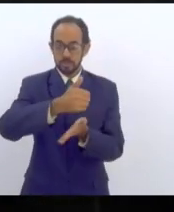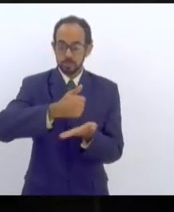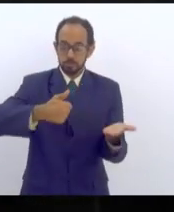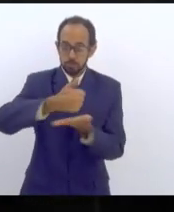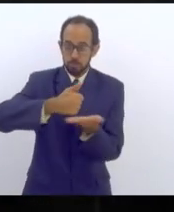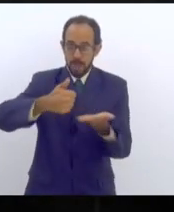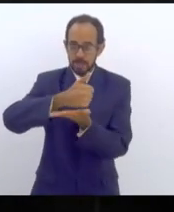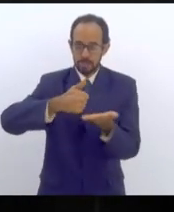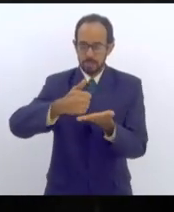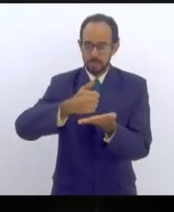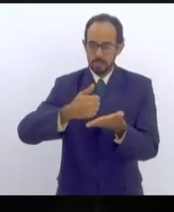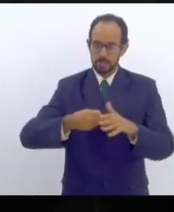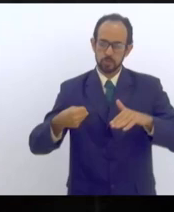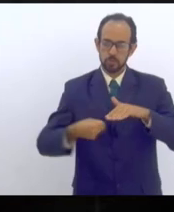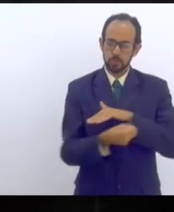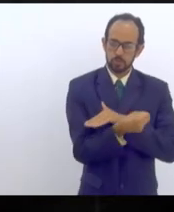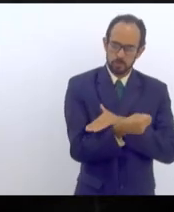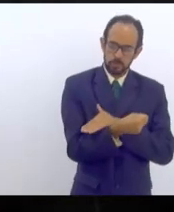legislatura